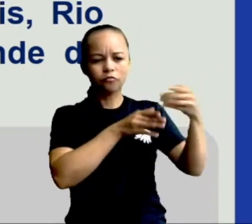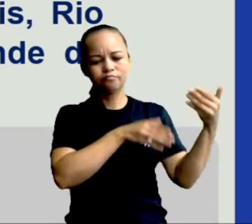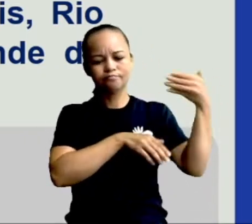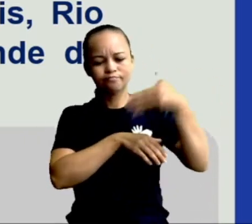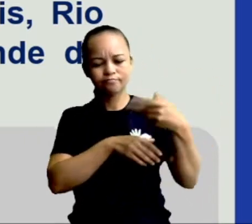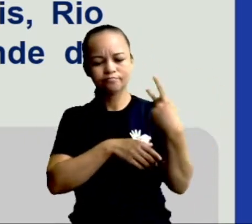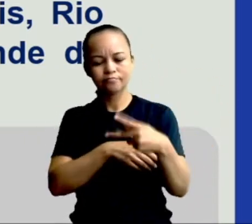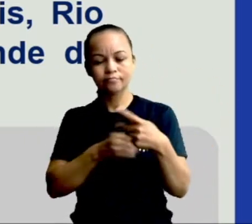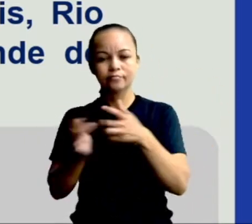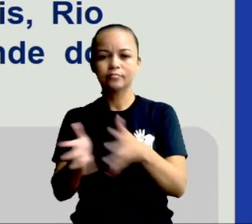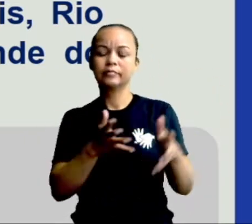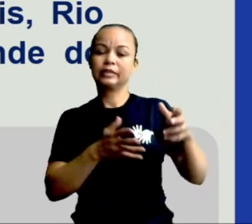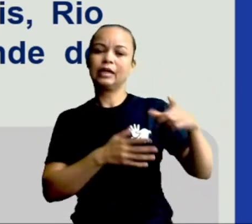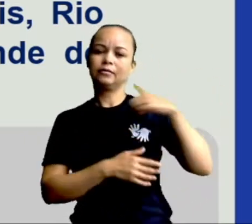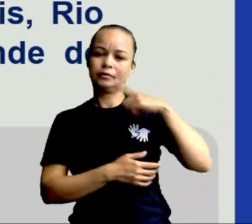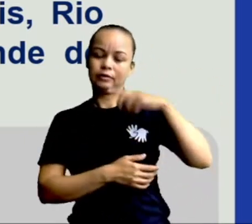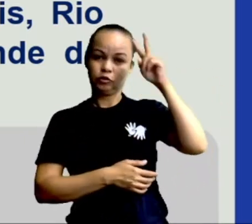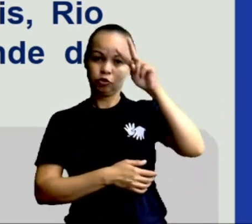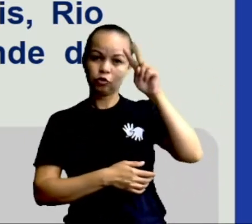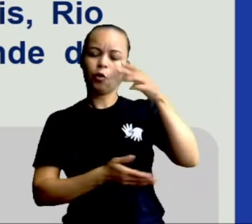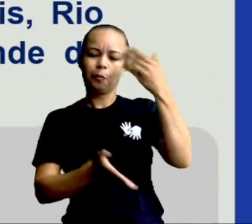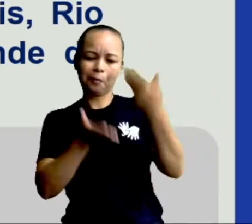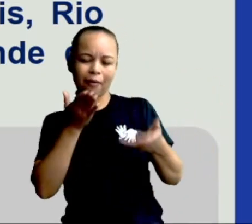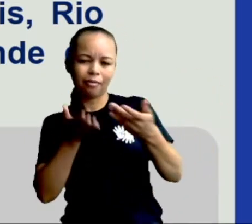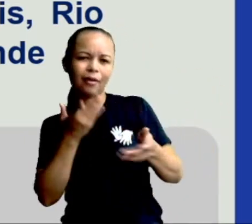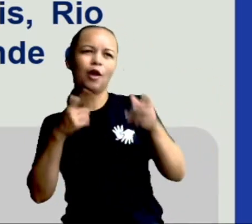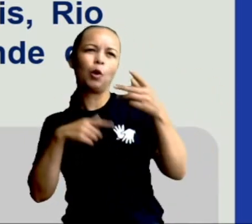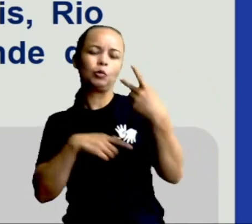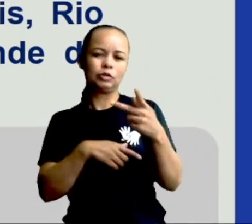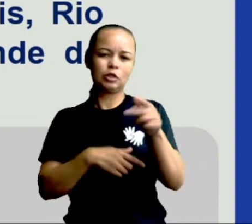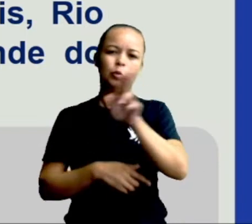a sua história, os seus nomes, né,